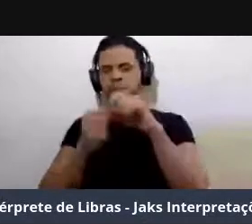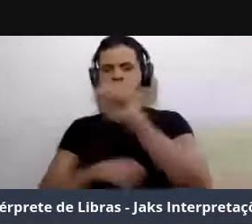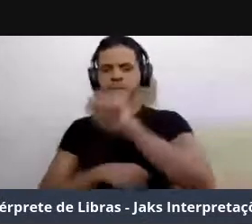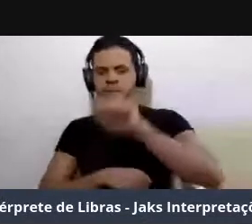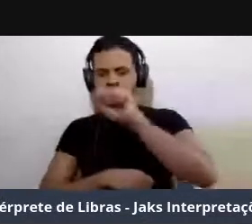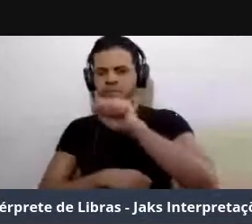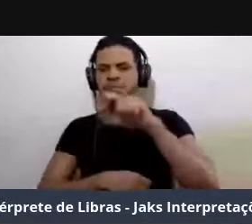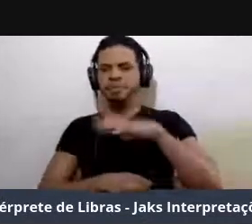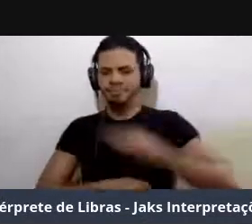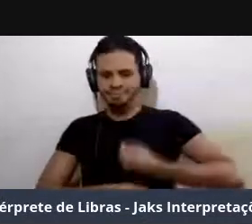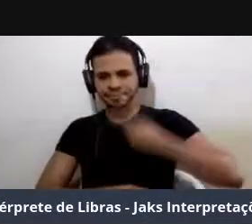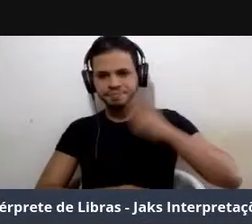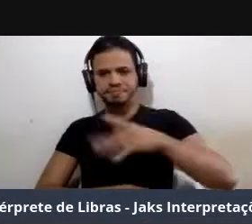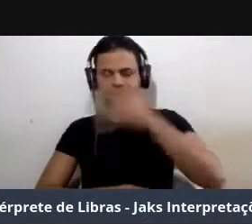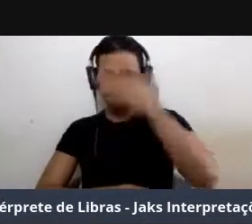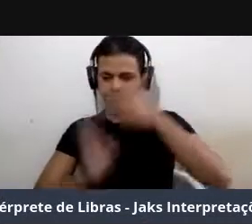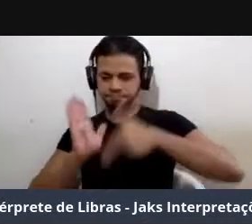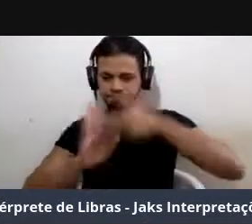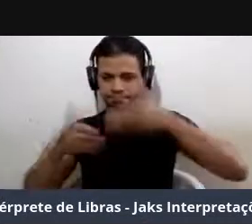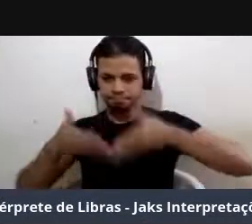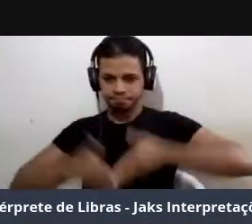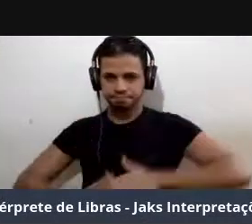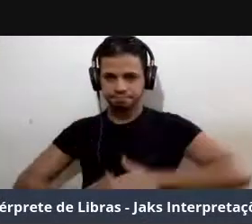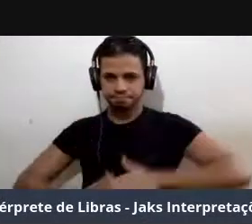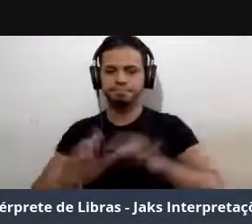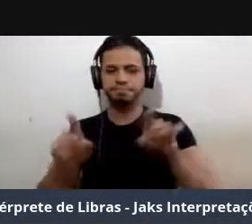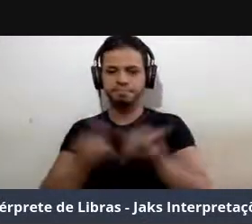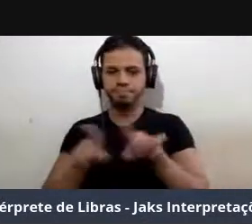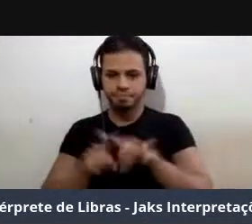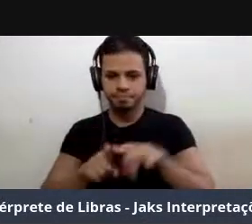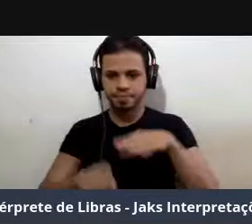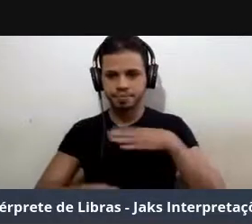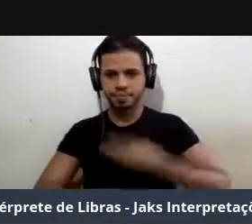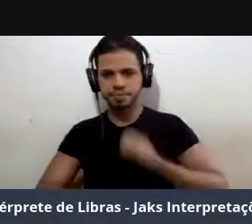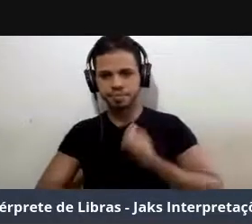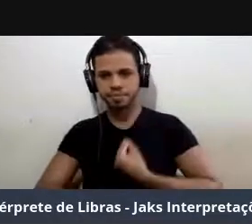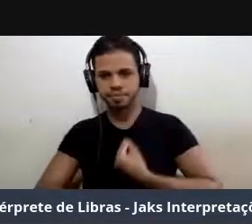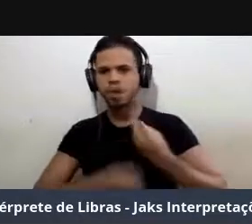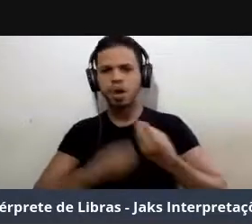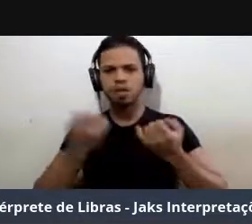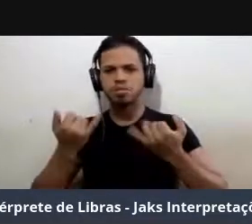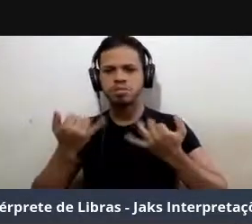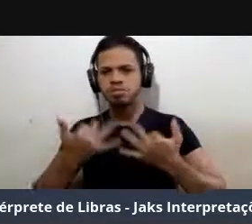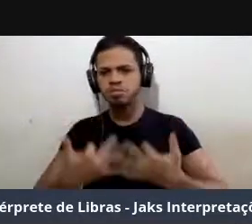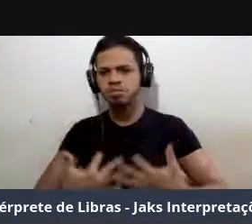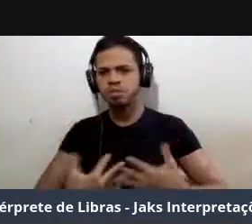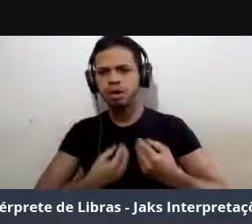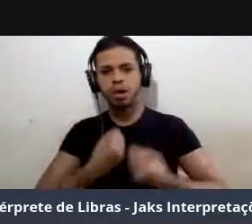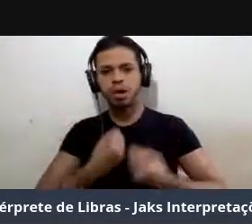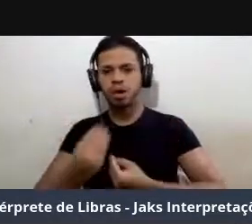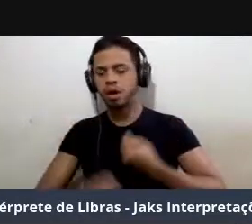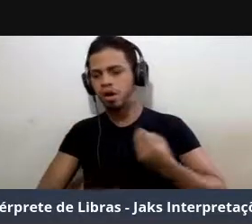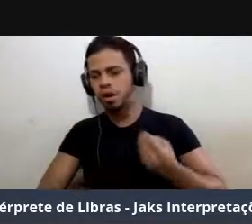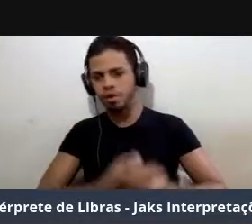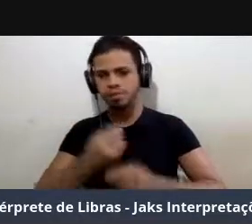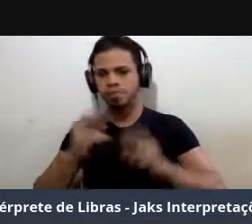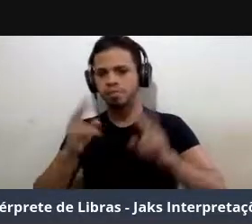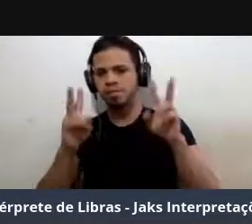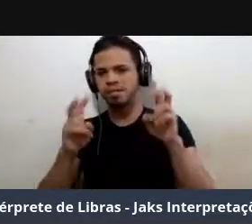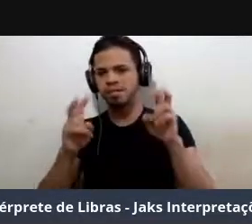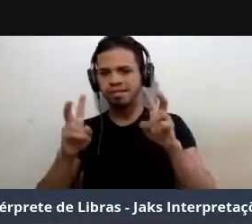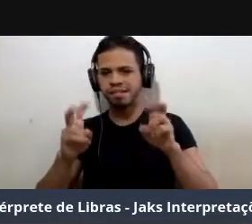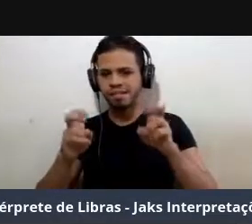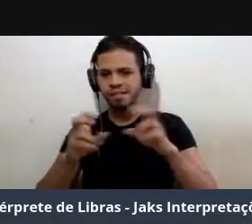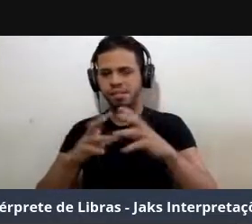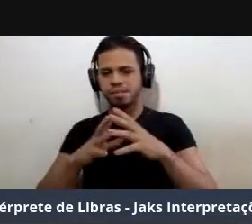indígenas, né? Então, conta para a gente um pouquinho como é essa questão, as indígenas. Eita, a Luz